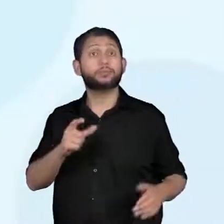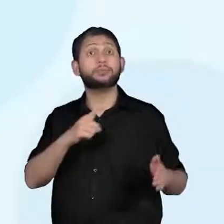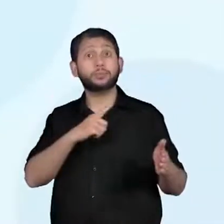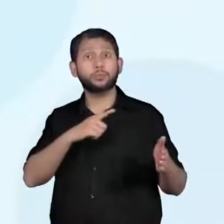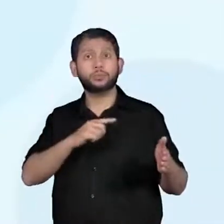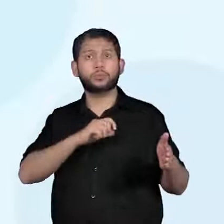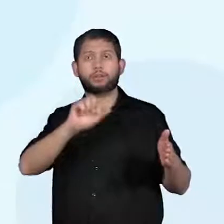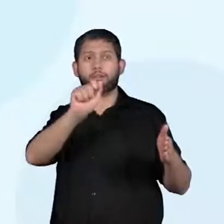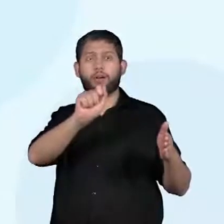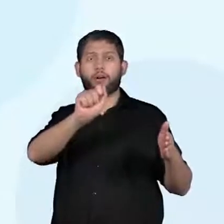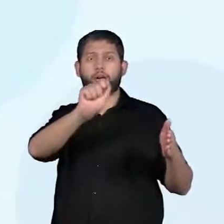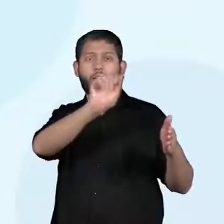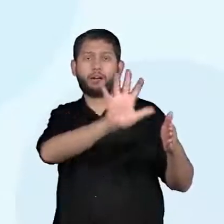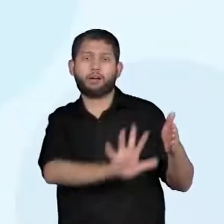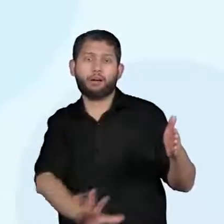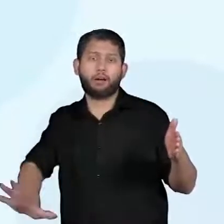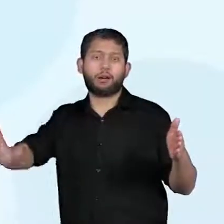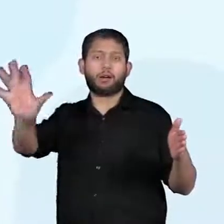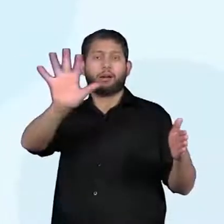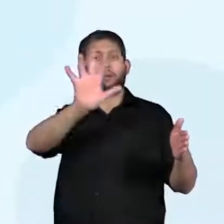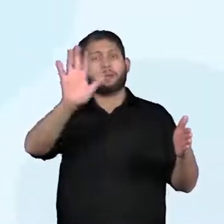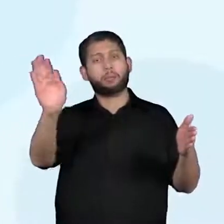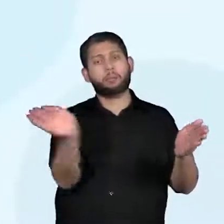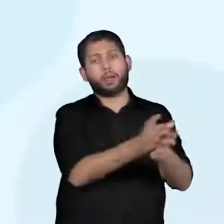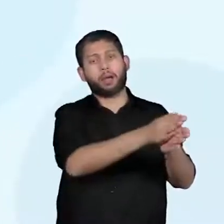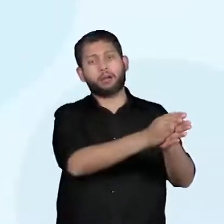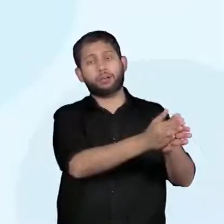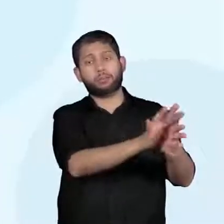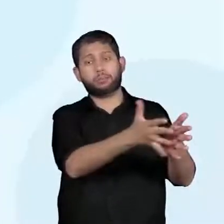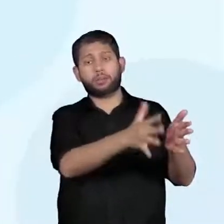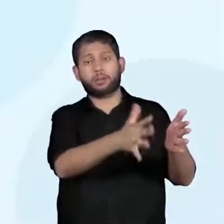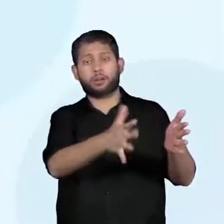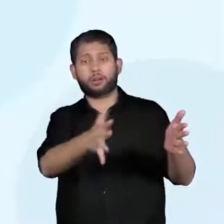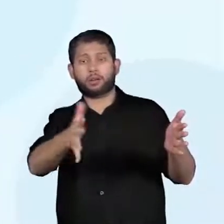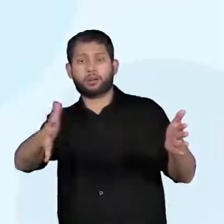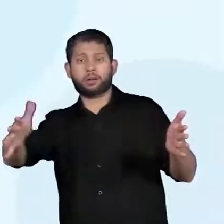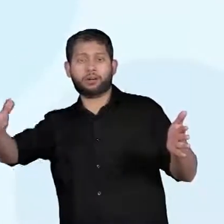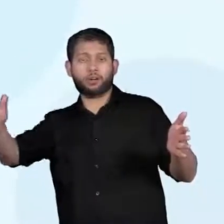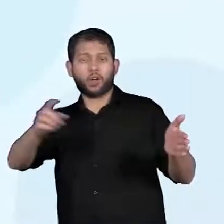é que ondas produzidas pela vibração de um corpo.